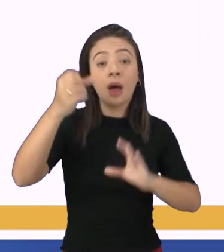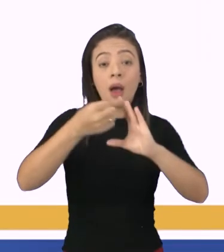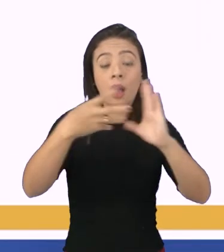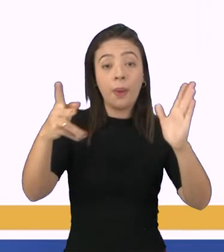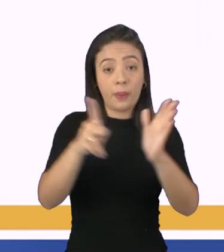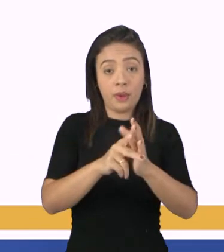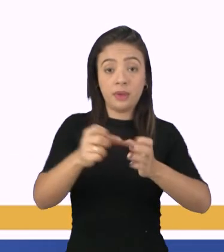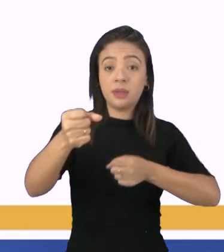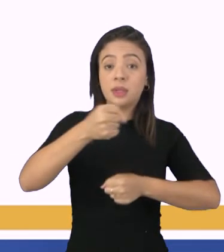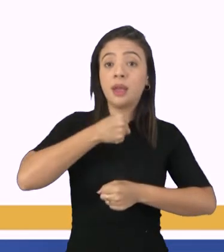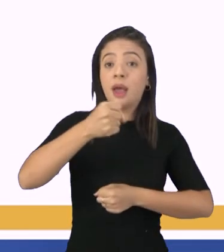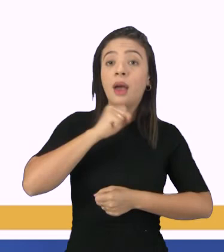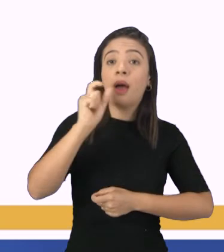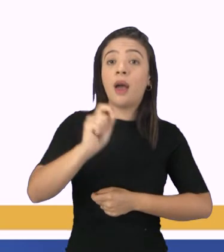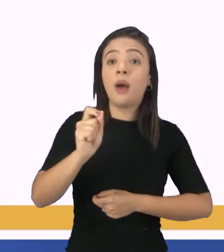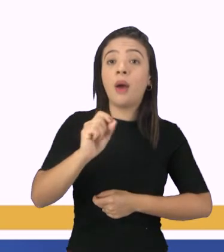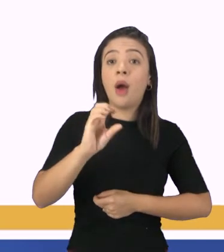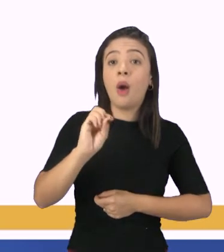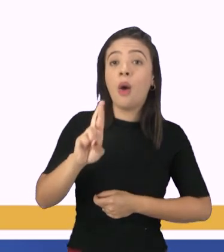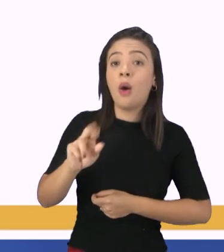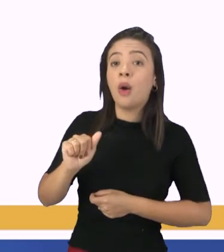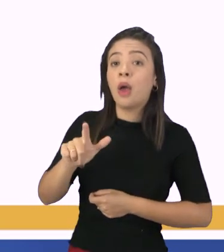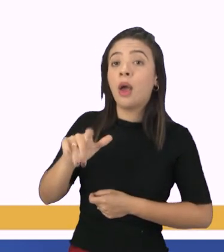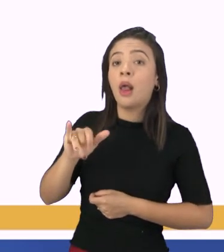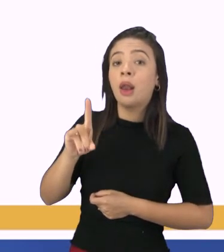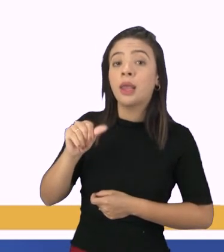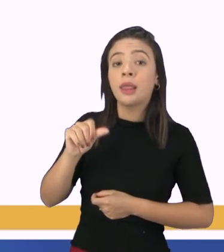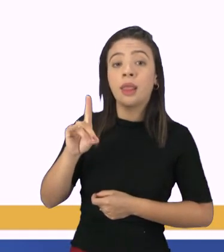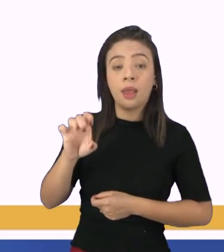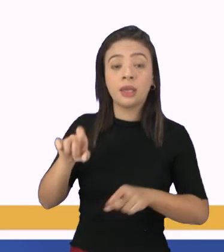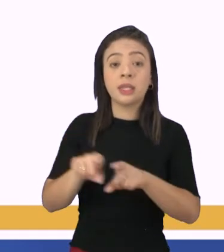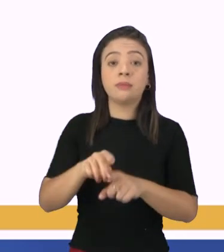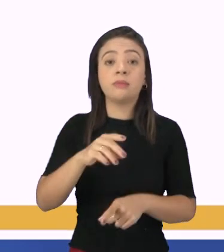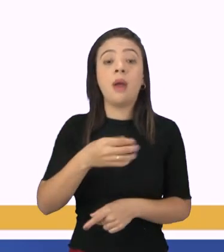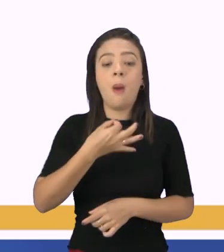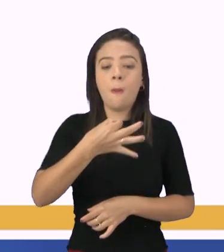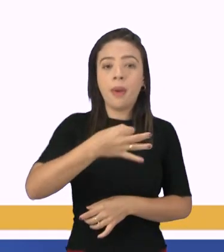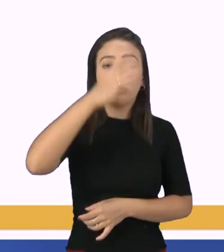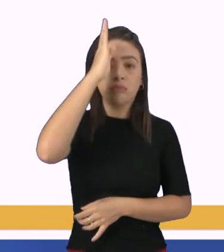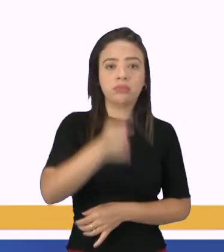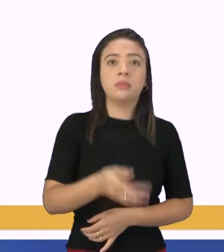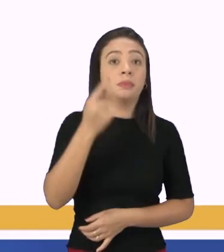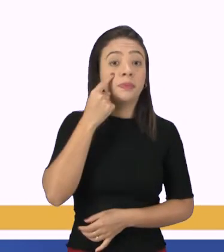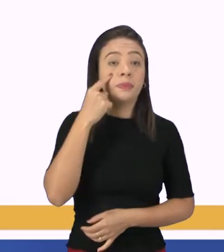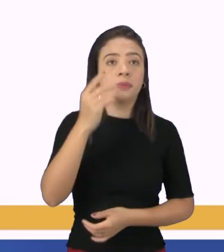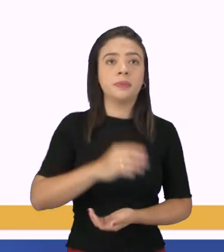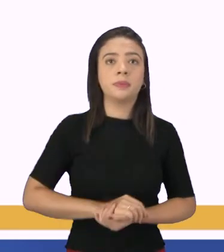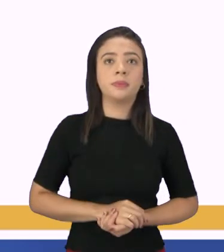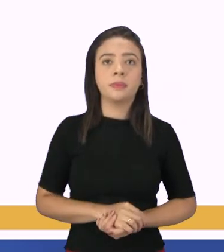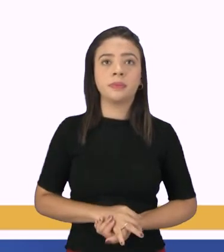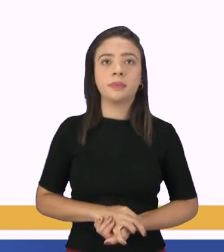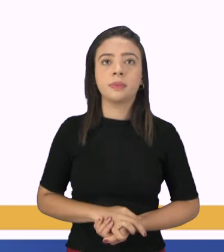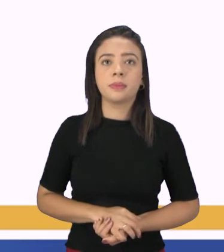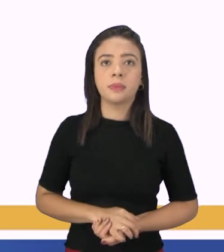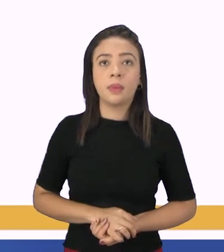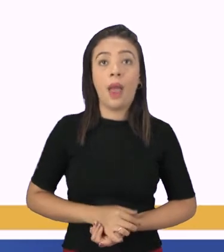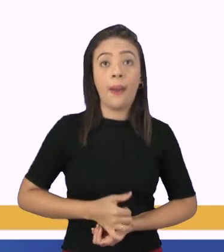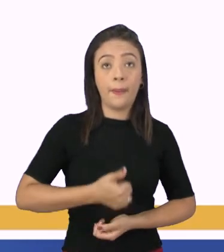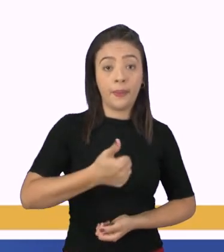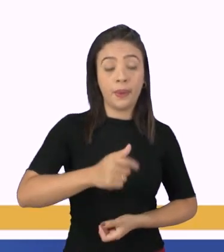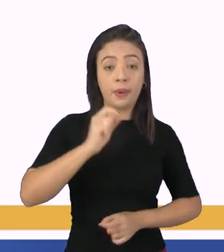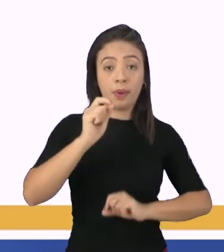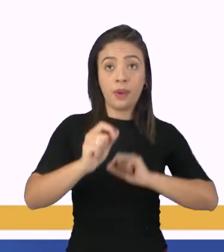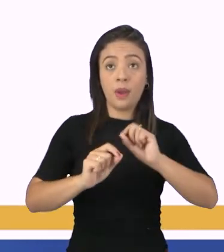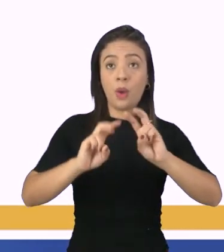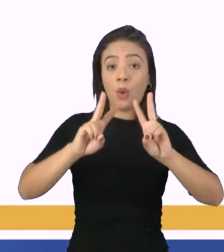da entrevista são a oralidade e o discurso direto. Percebam logo abaixo. A primeira, pelo fato